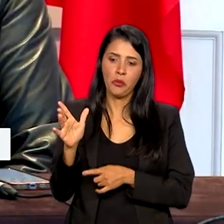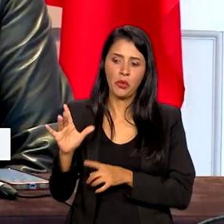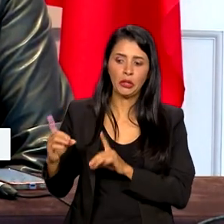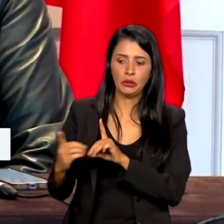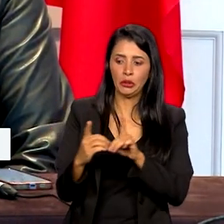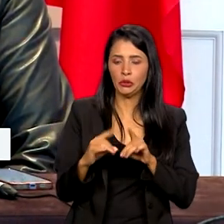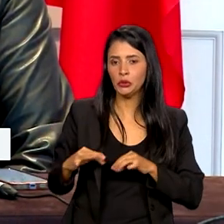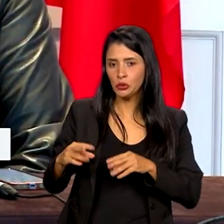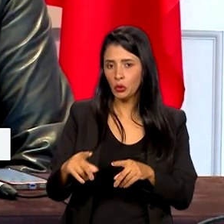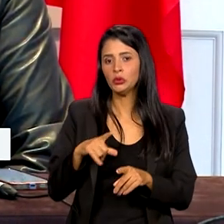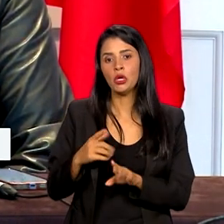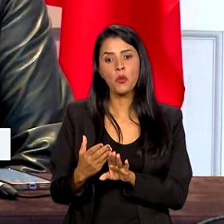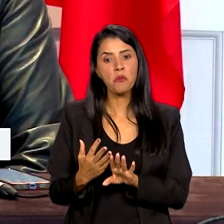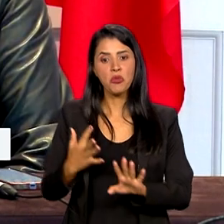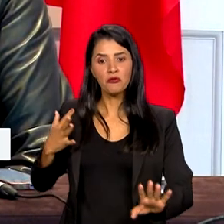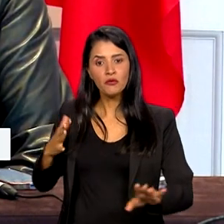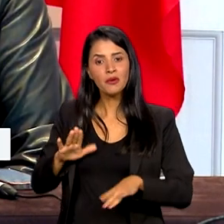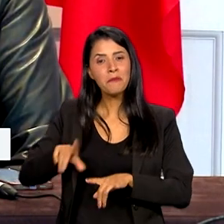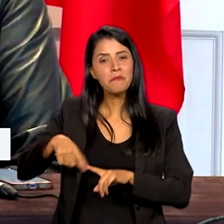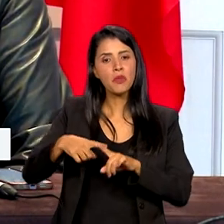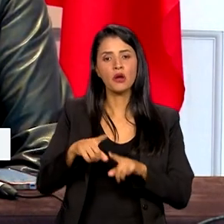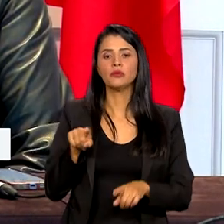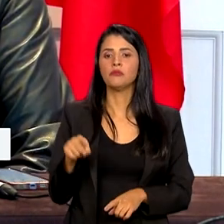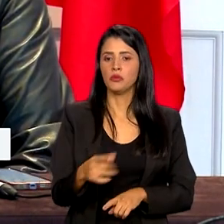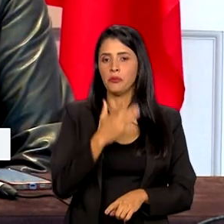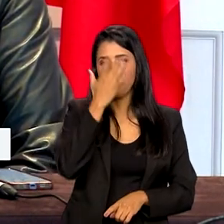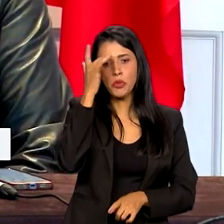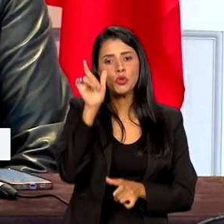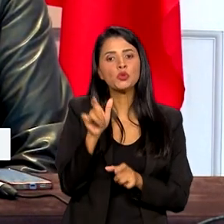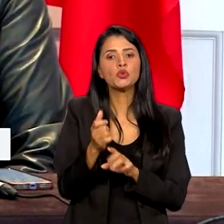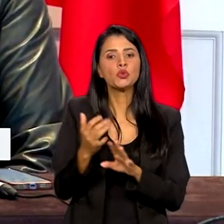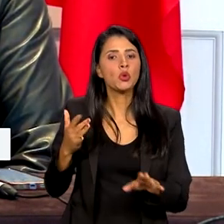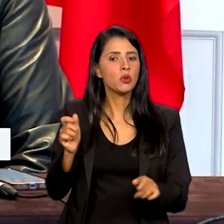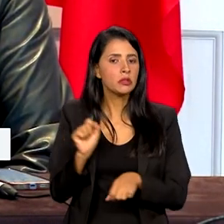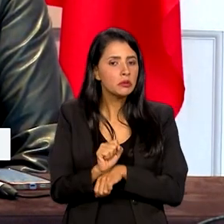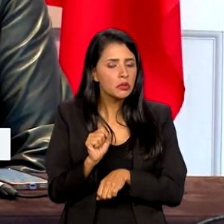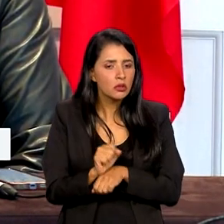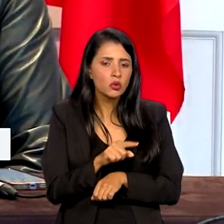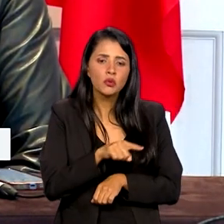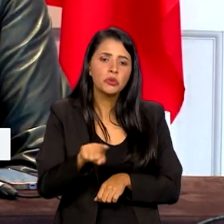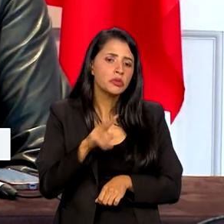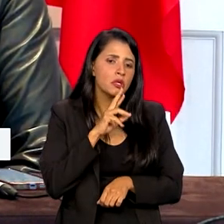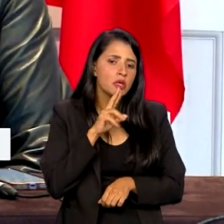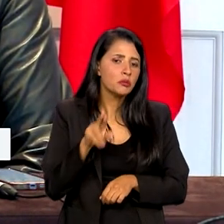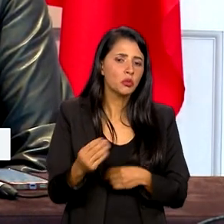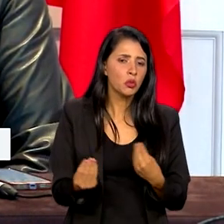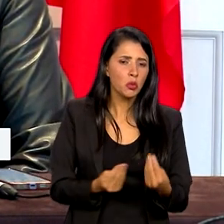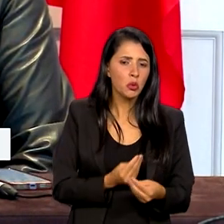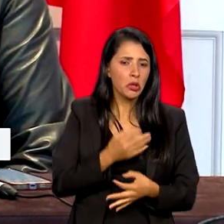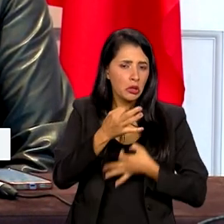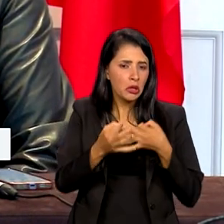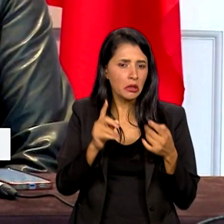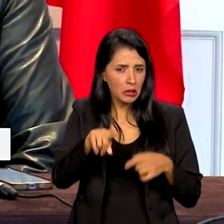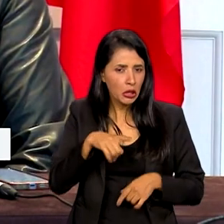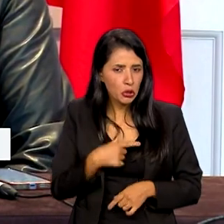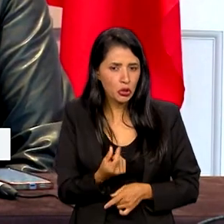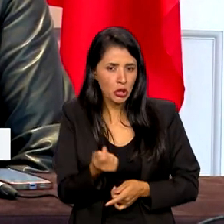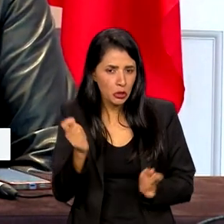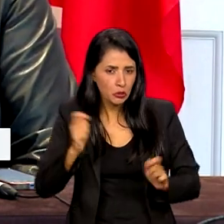mundo. Tem uma fila de espera aí de mais de 1.000 pessoas. Como é que vocês reagiram a isso? É possível? Tem verba para